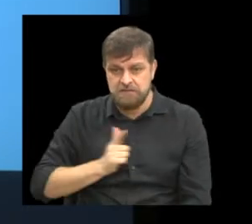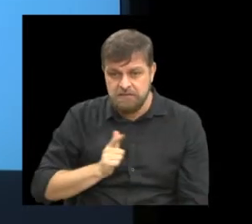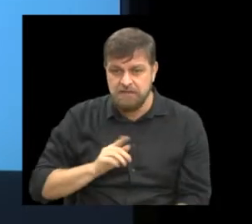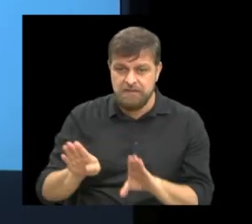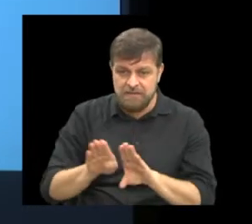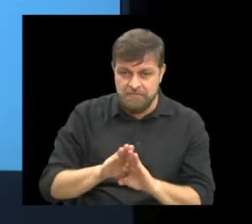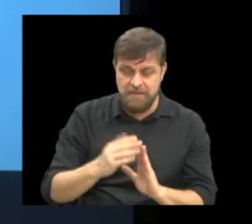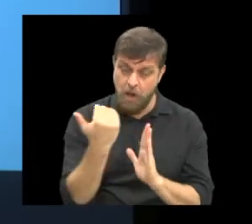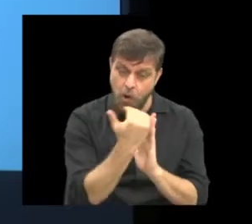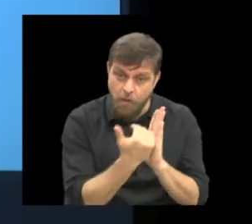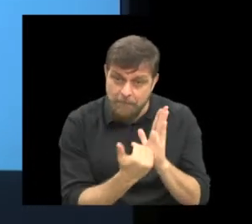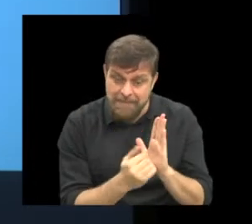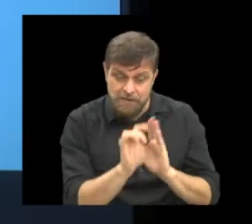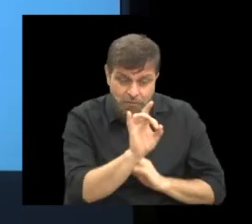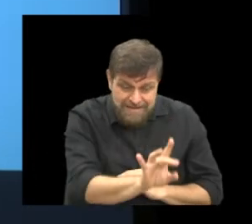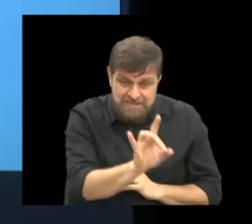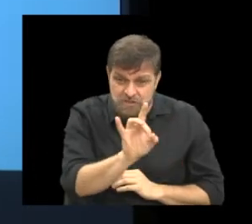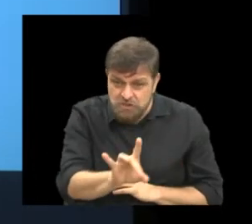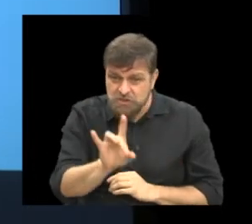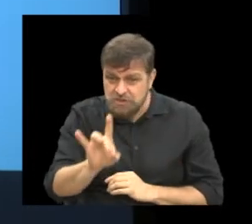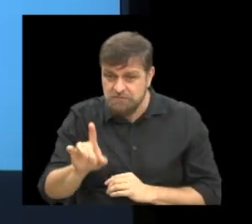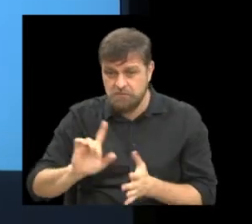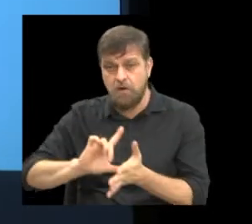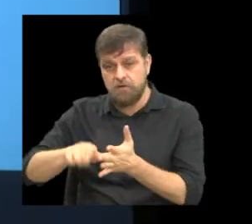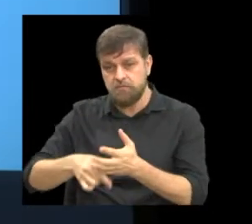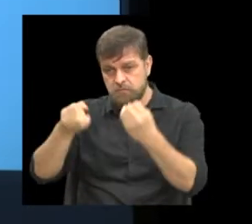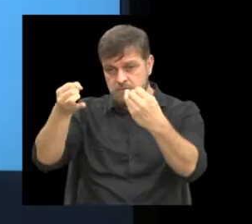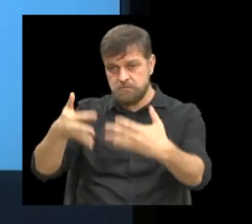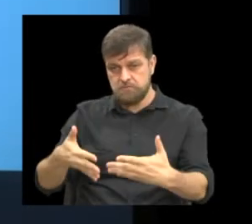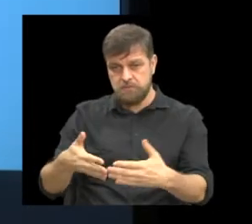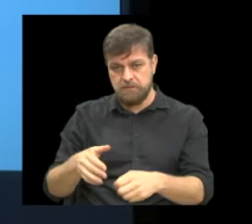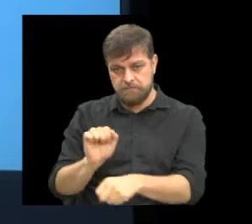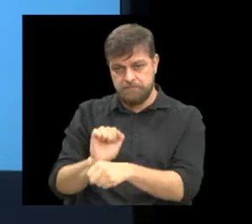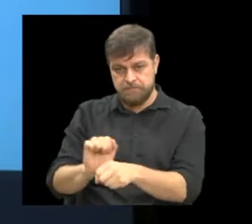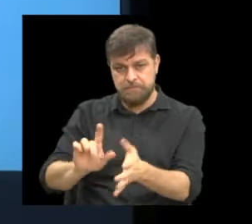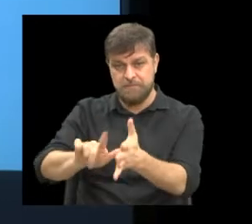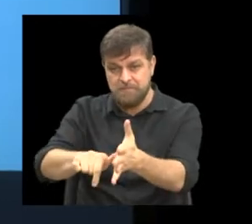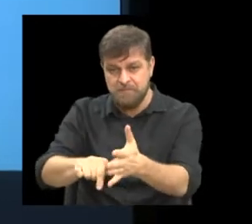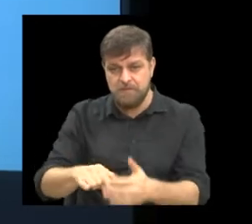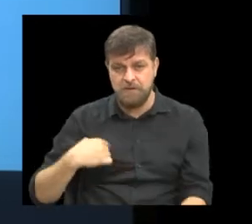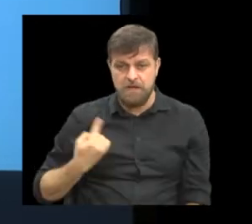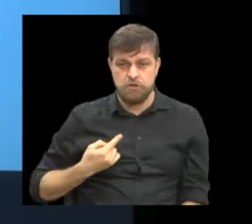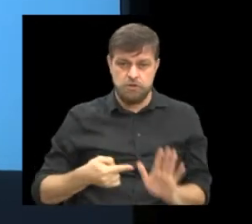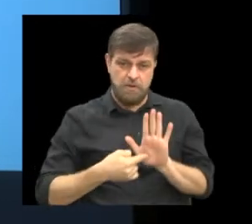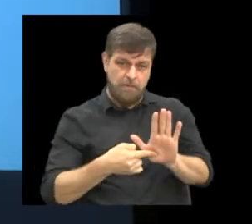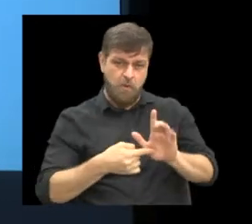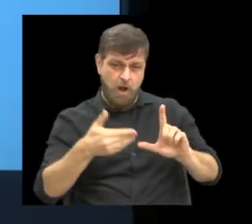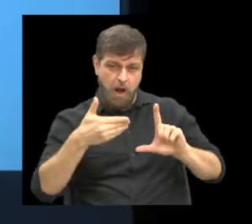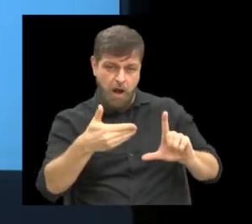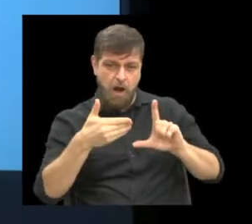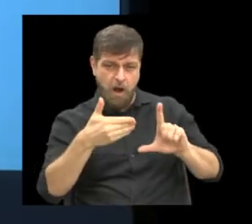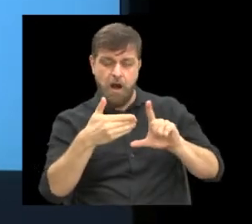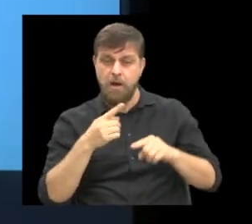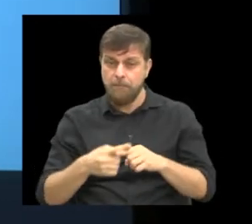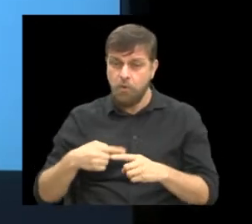que é o Plano Educacional Individual, que eu vou explicar mais ali na frente. A gente coloca essa tela porque hoje nós temos a